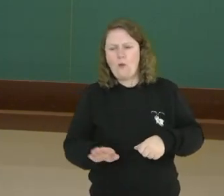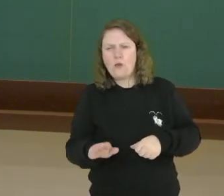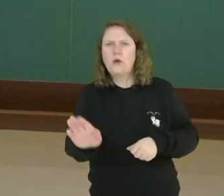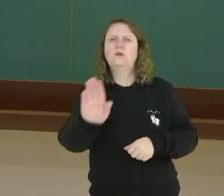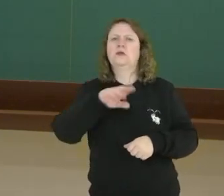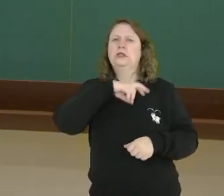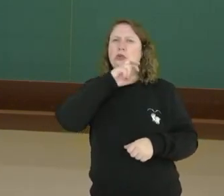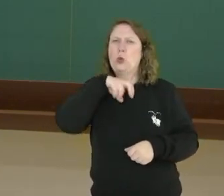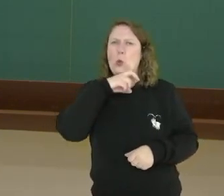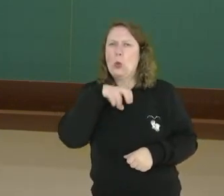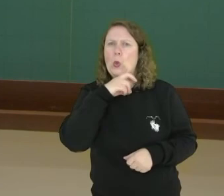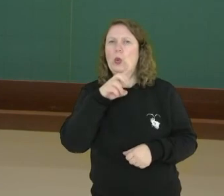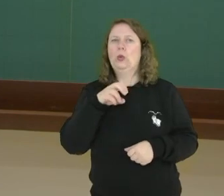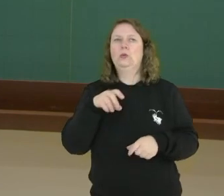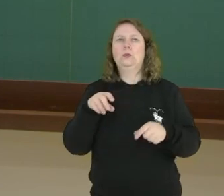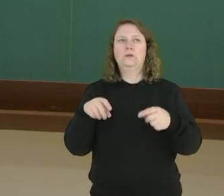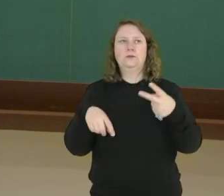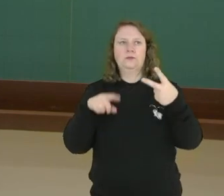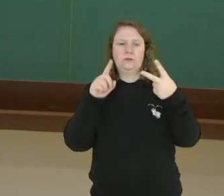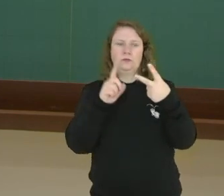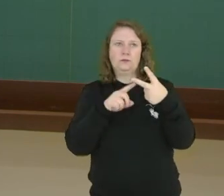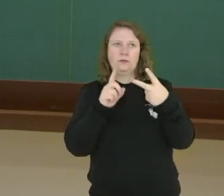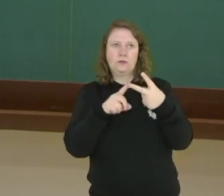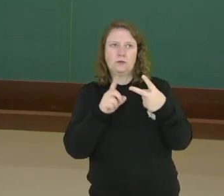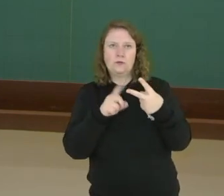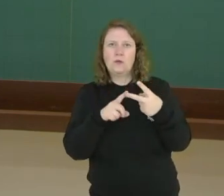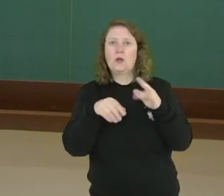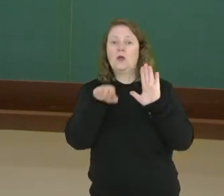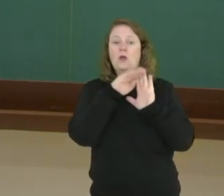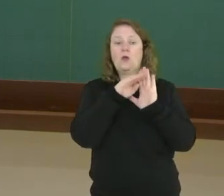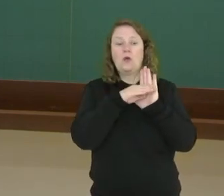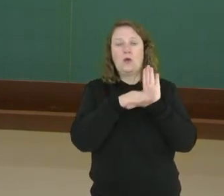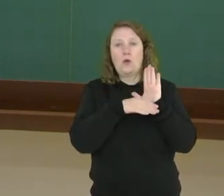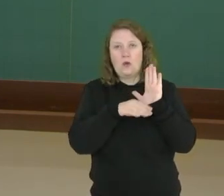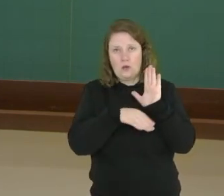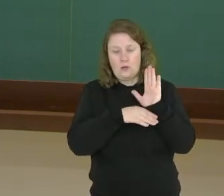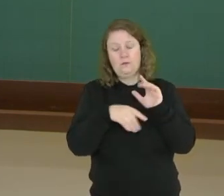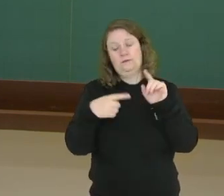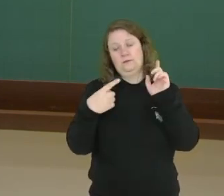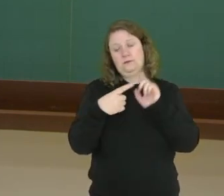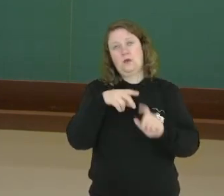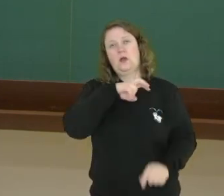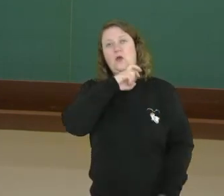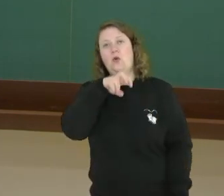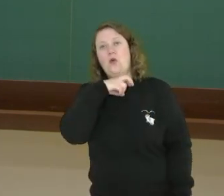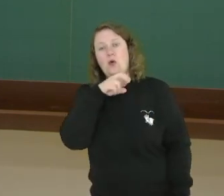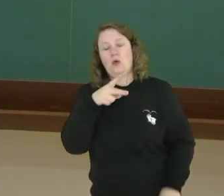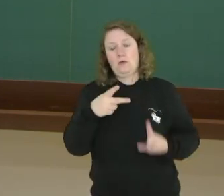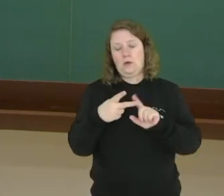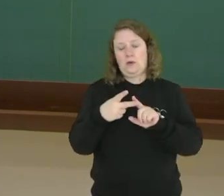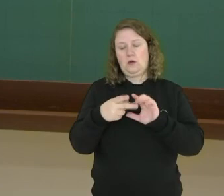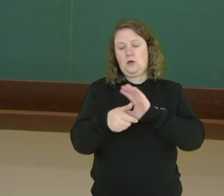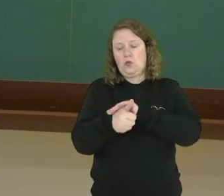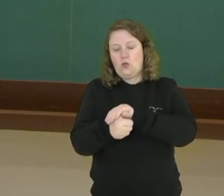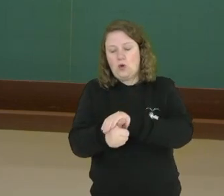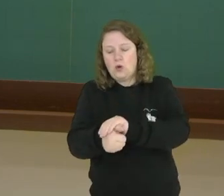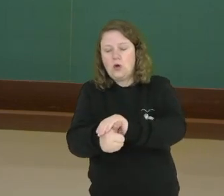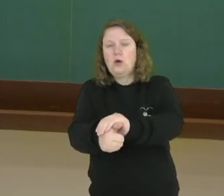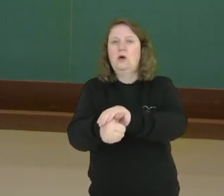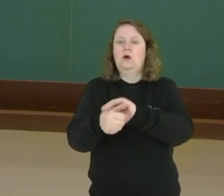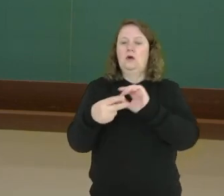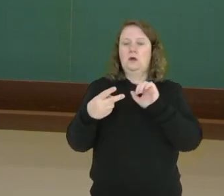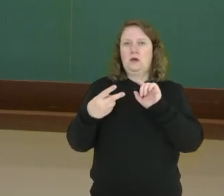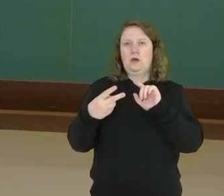alguns exemplos, né? Mencionamos ali as cobras, mencionamos ali as tartarugas, os cágados,